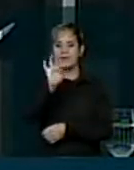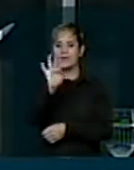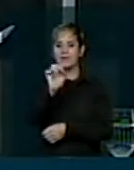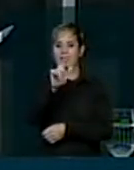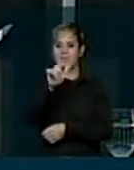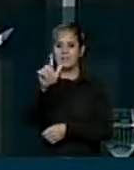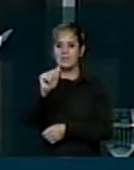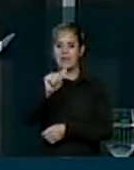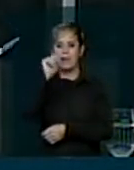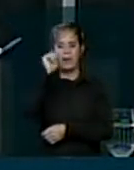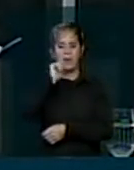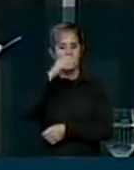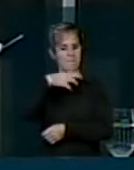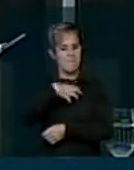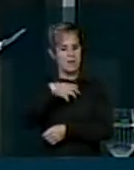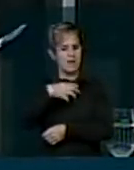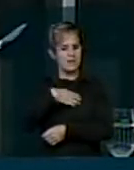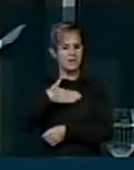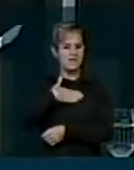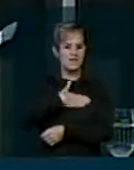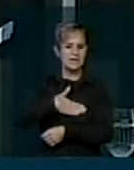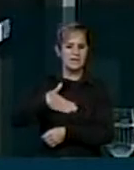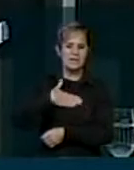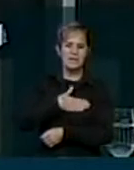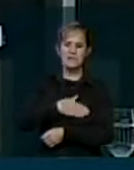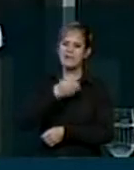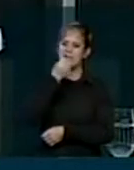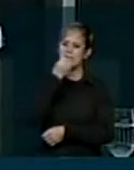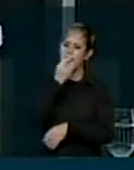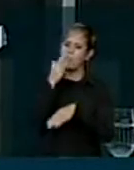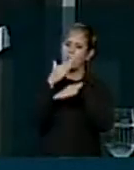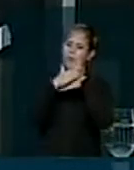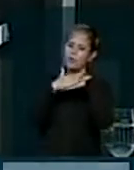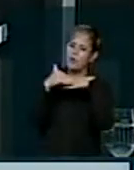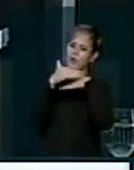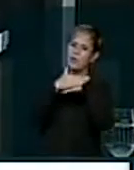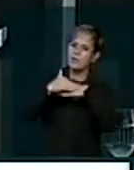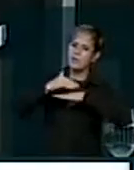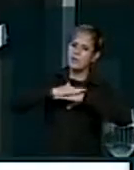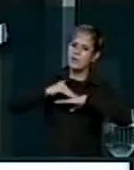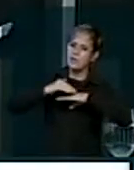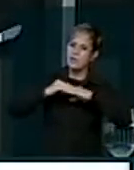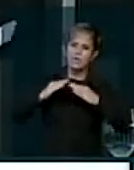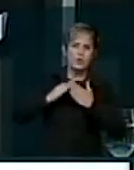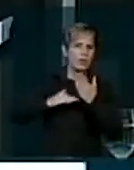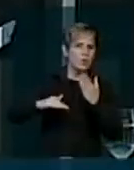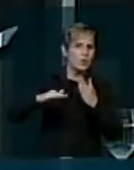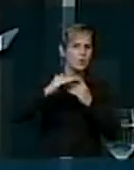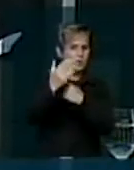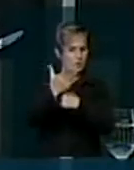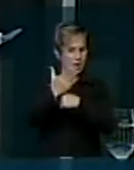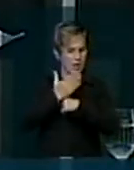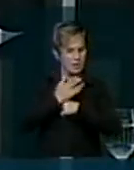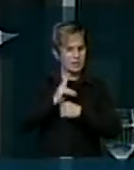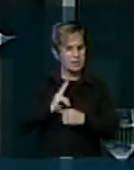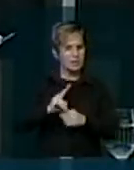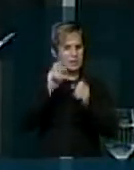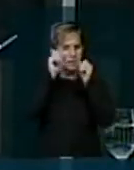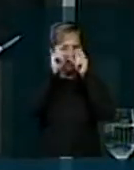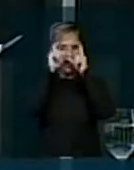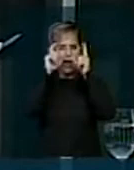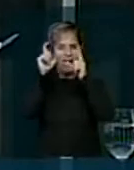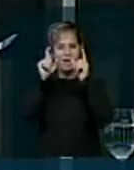essa baiana querida, essa mãe bondosa, carinhosa, que a todos nos assiste e está sempre